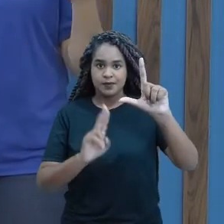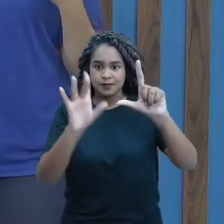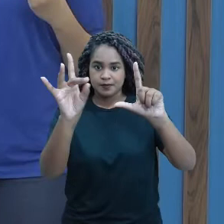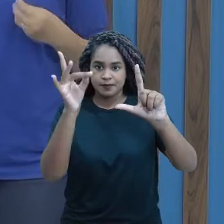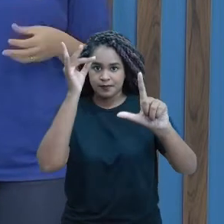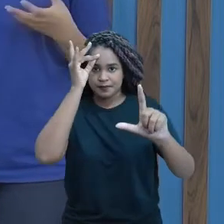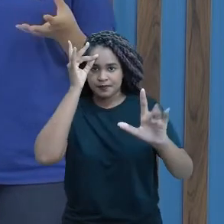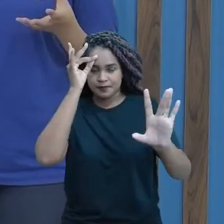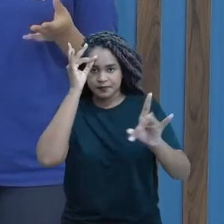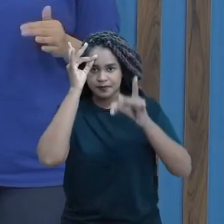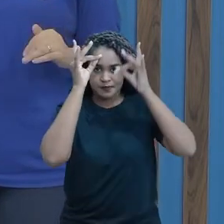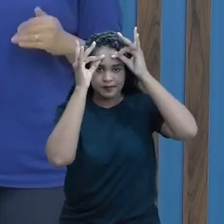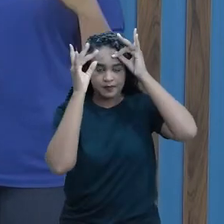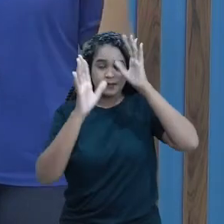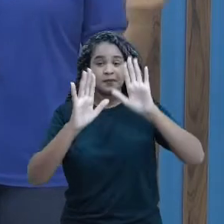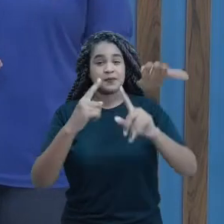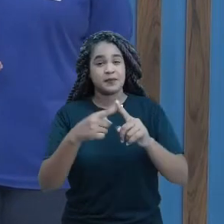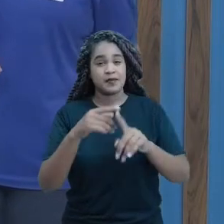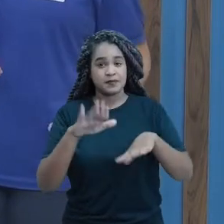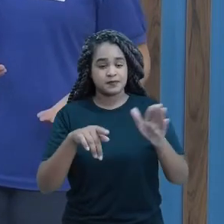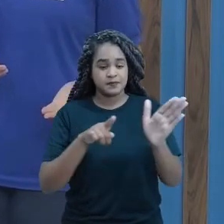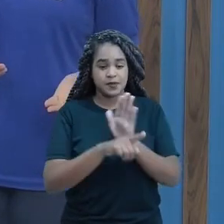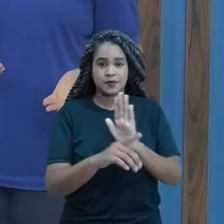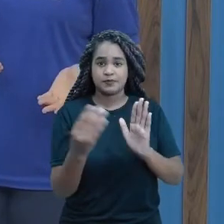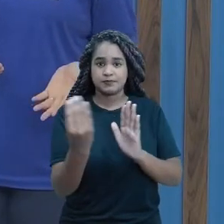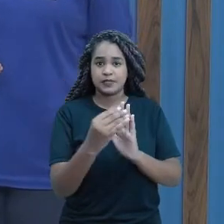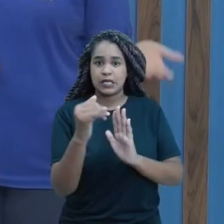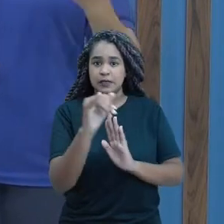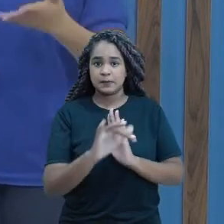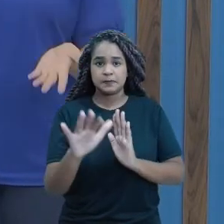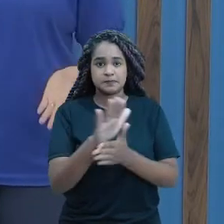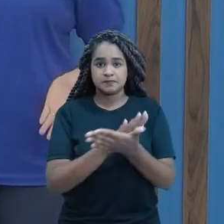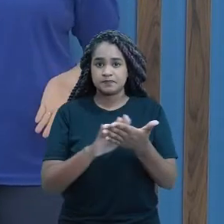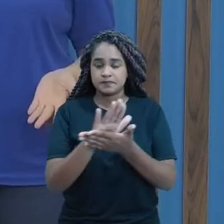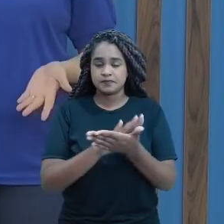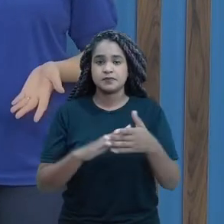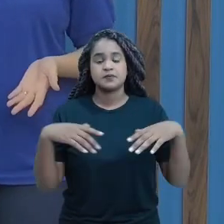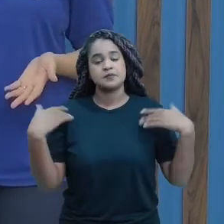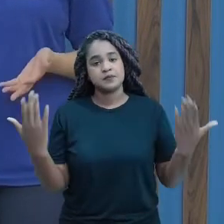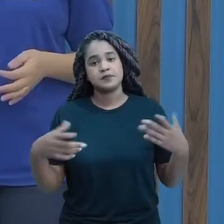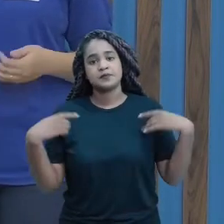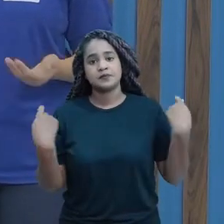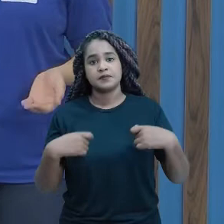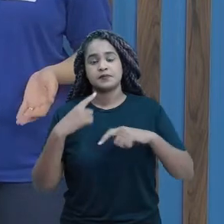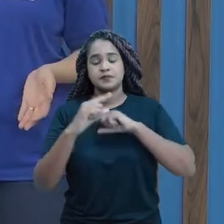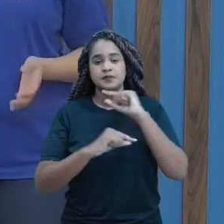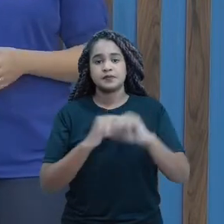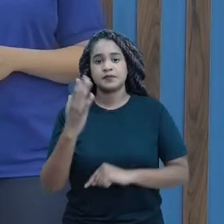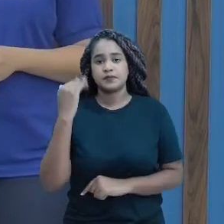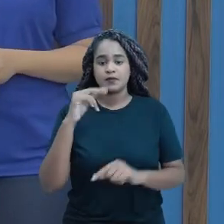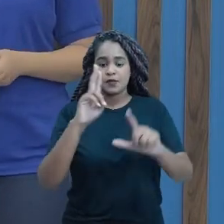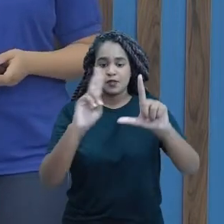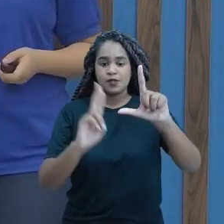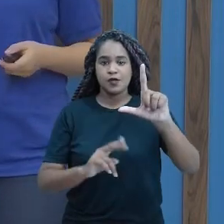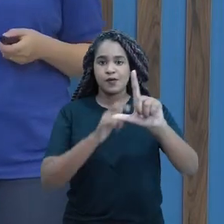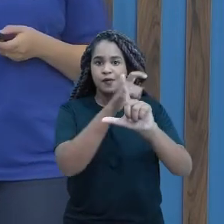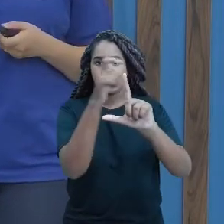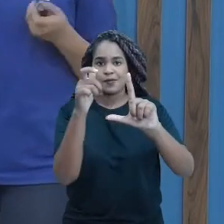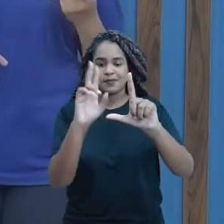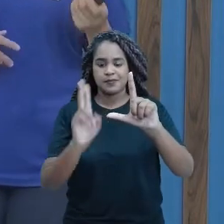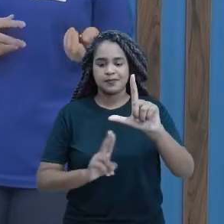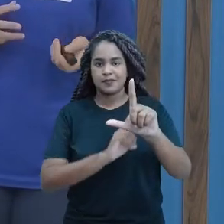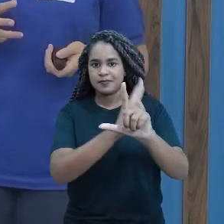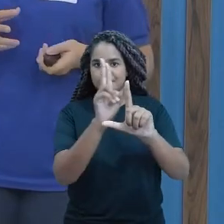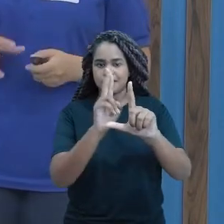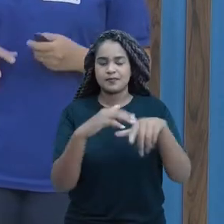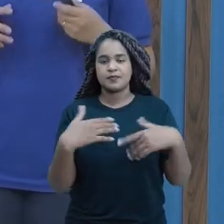e aí você vai precisar saber ao que aquele valor está se referindo e onde que você vai colocar corretamente para resolver uma questão. Então, a gente começa